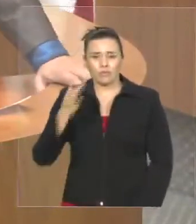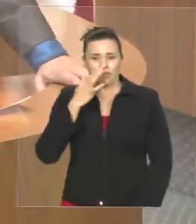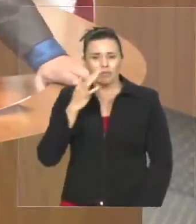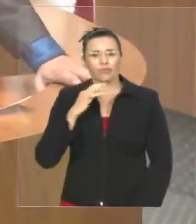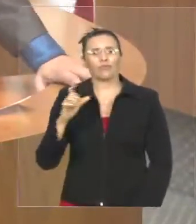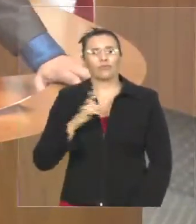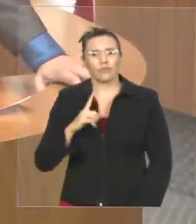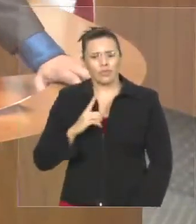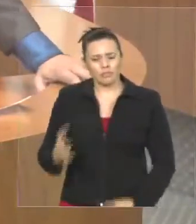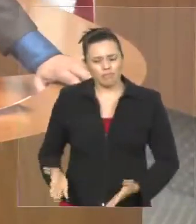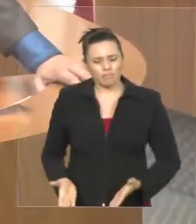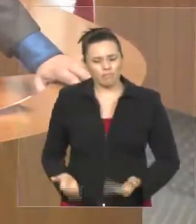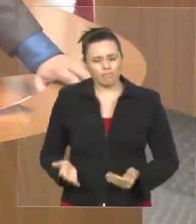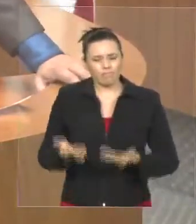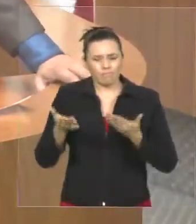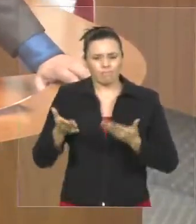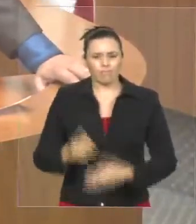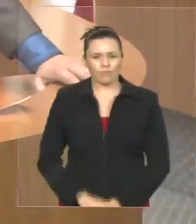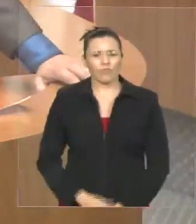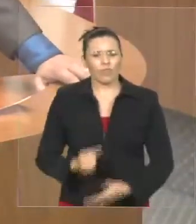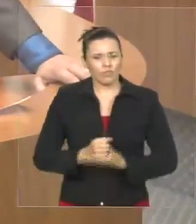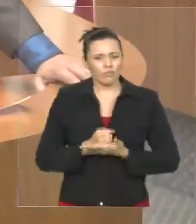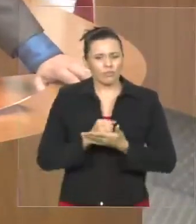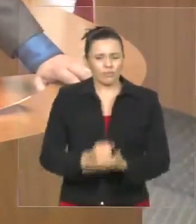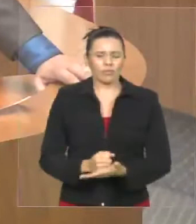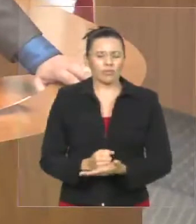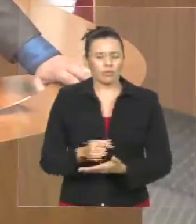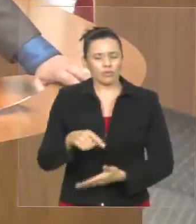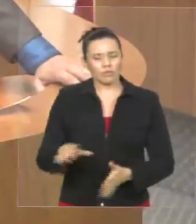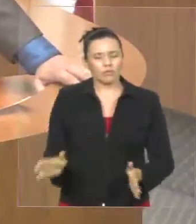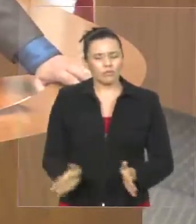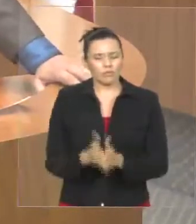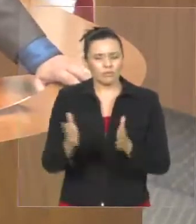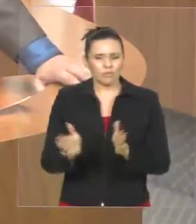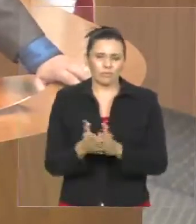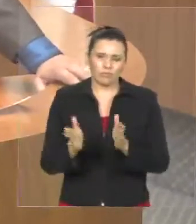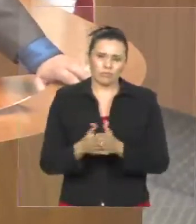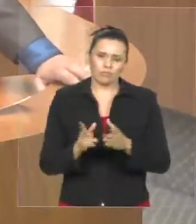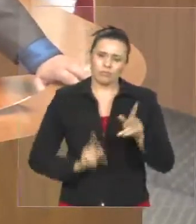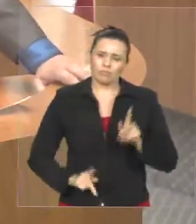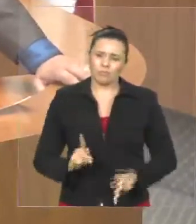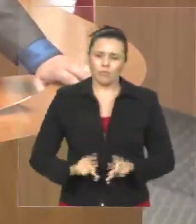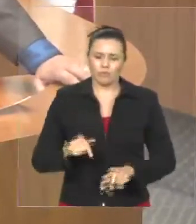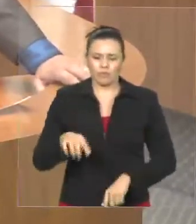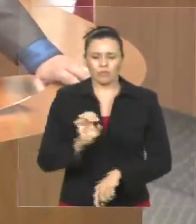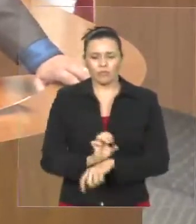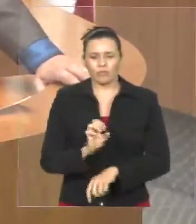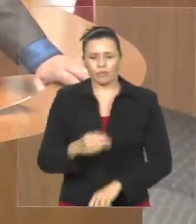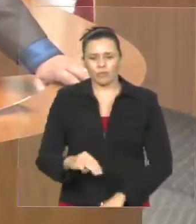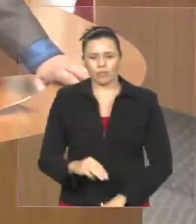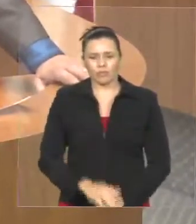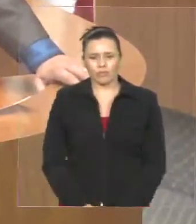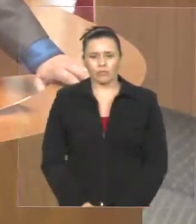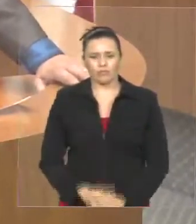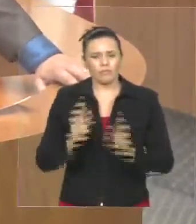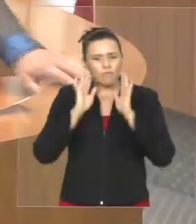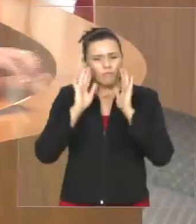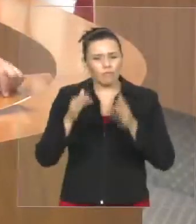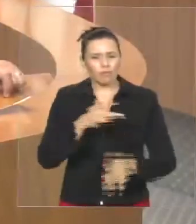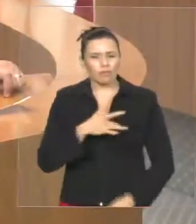que tem ajudado a comunidade mais carente desse Estado no que diz respeito à saúde. Os